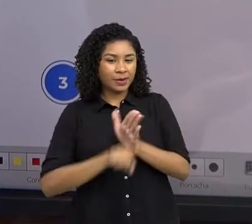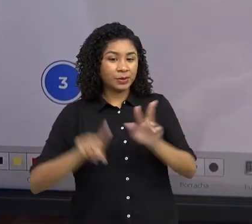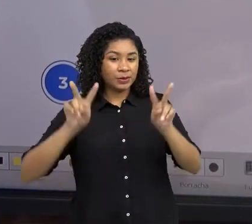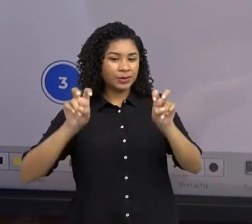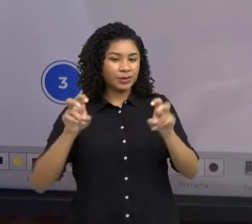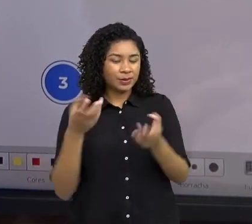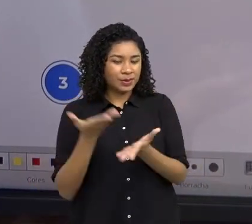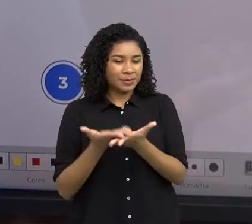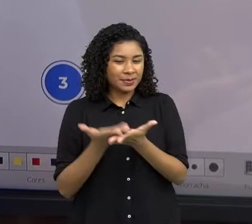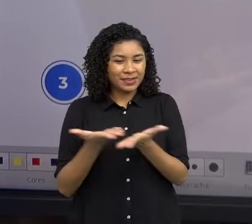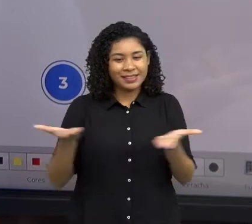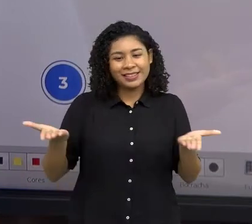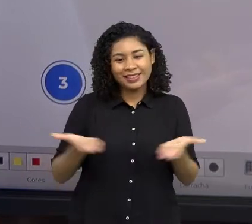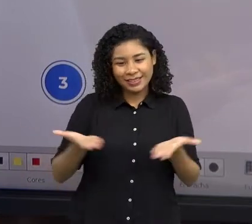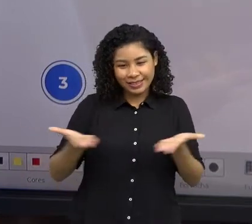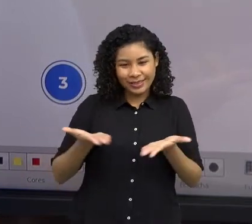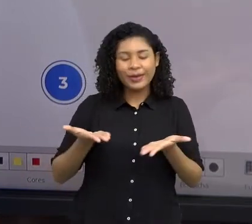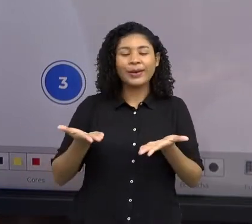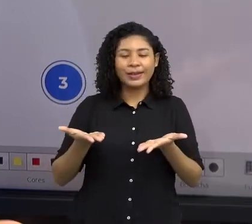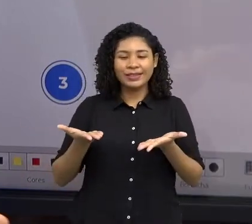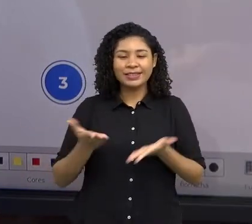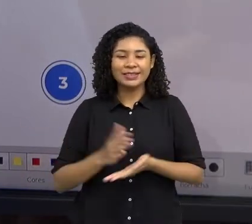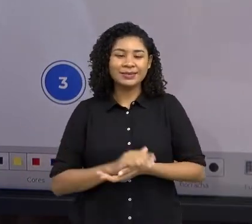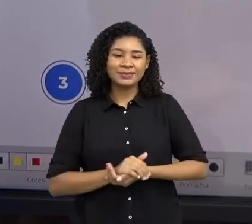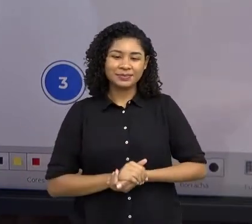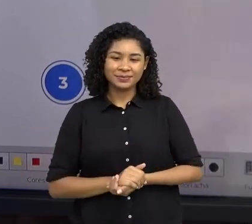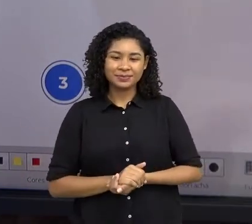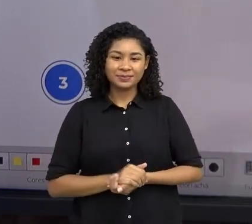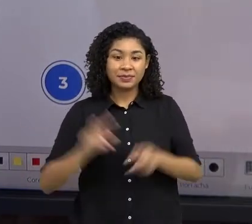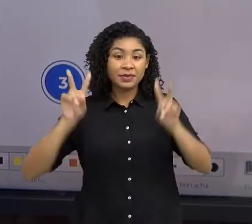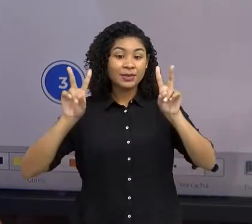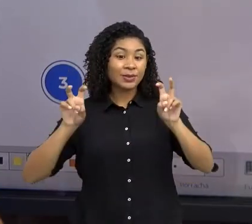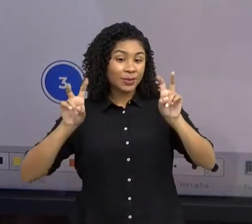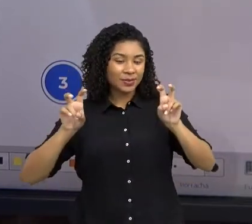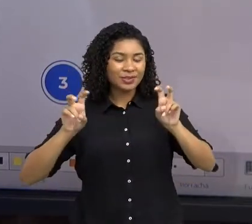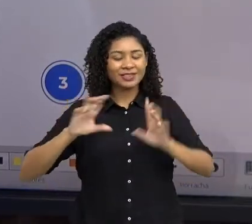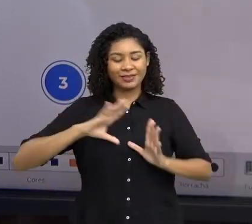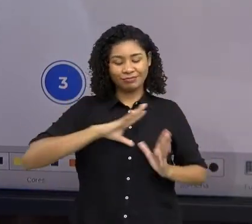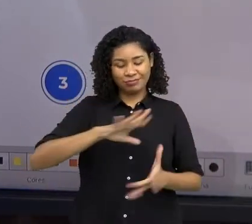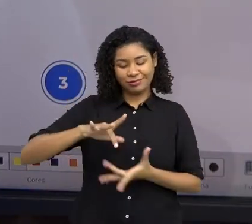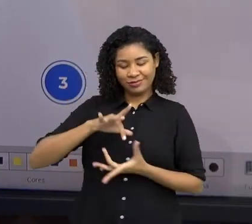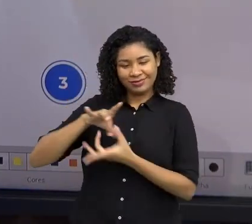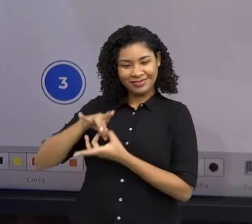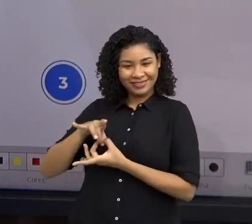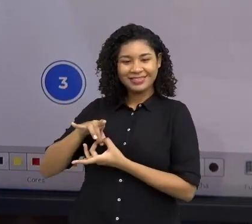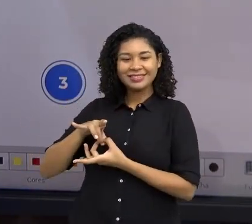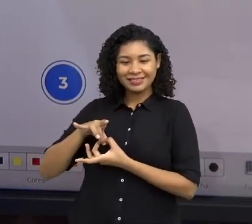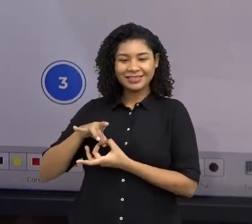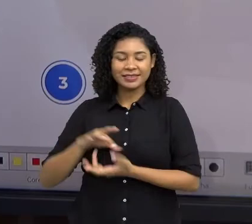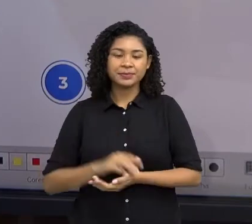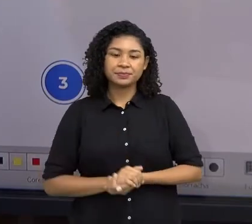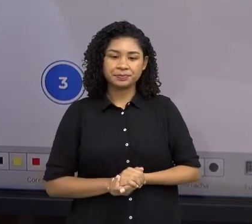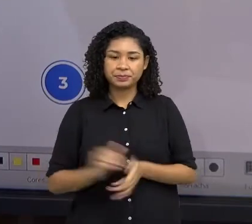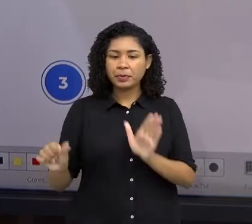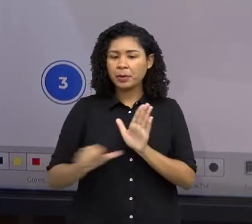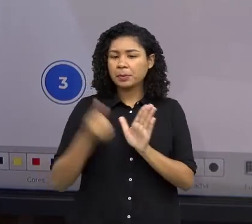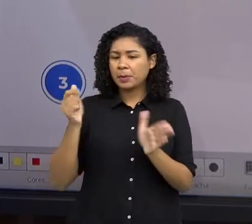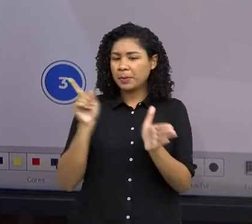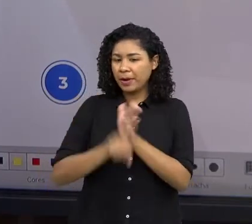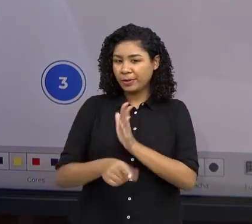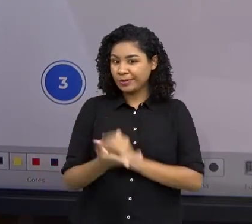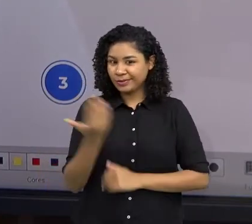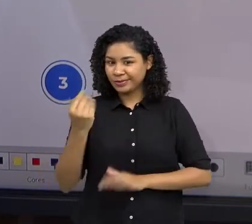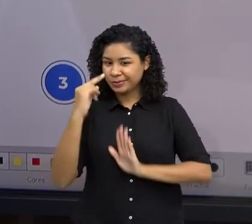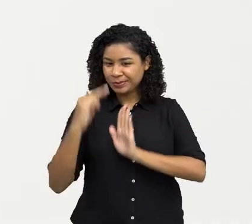aula de hoje, que é relacionada à globalização, lógico, tema da nossa aula anterior. Nessa primeira questão, gente, vamos dar uma olhada agora